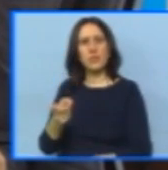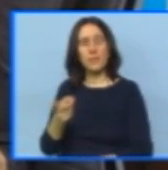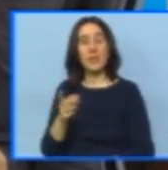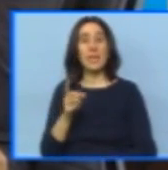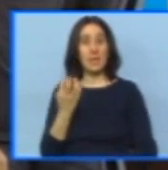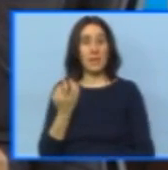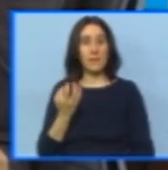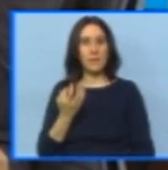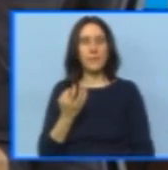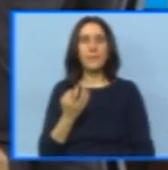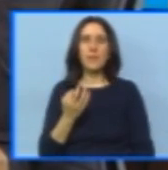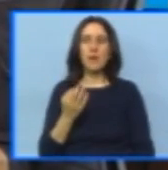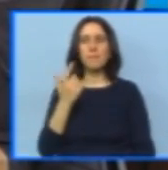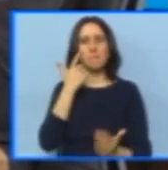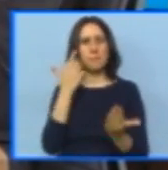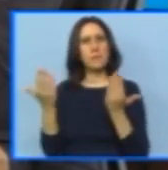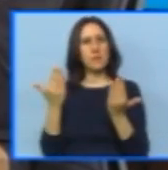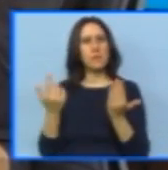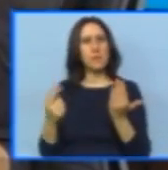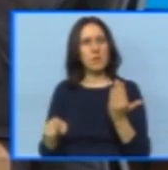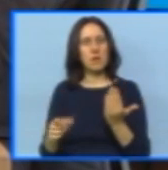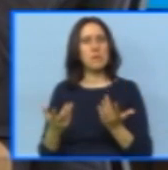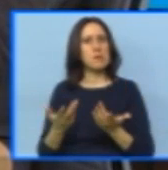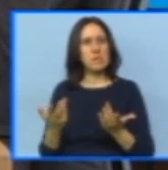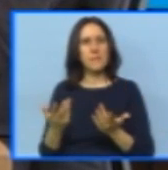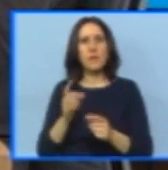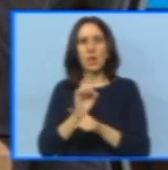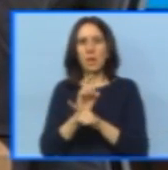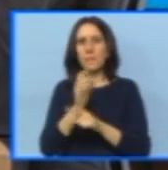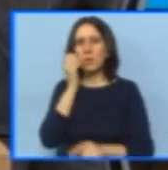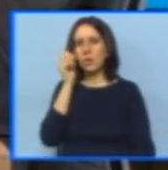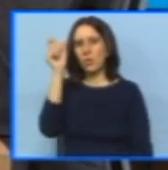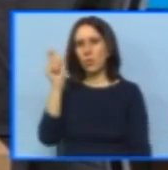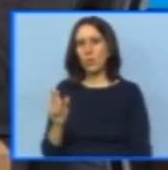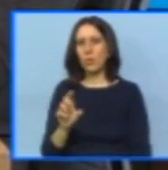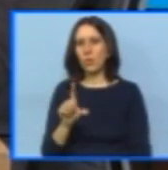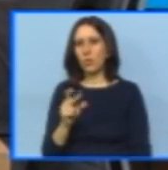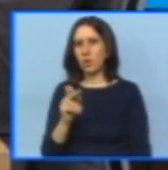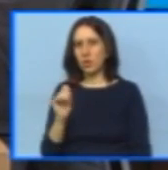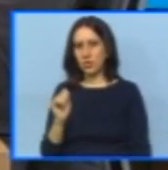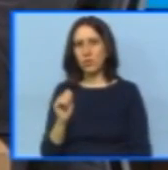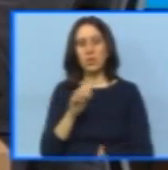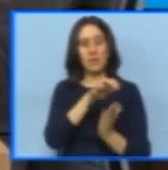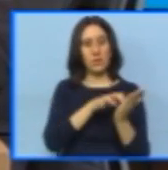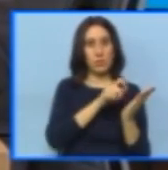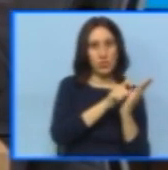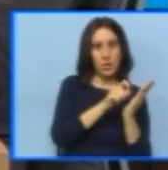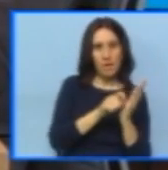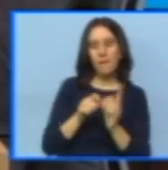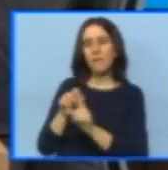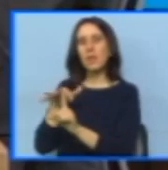há aí, de facto, um certo paralelismo entre o que Lucas escreve no Evangelho e o que escreve nos Atos dos Apóstolos. Isto